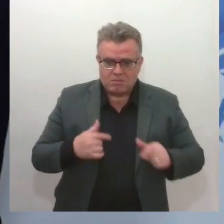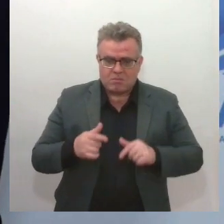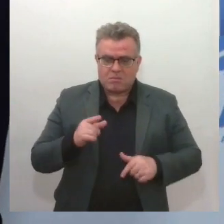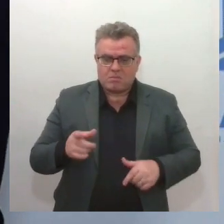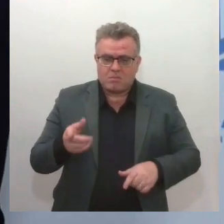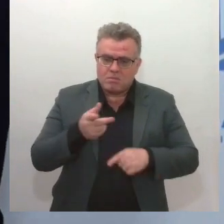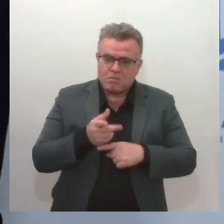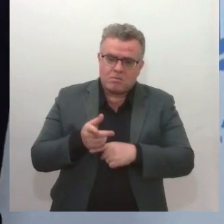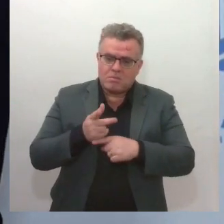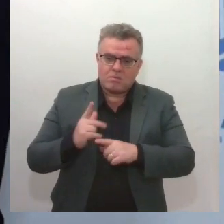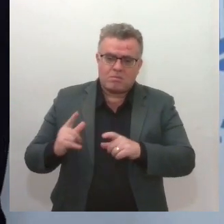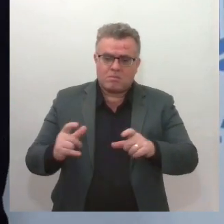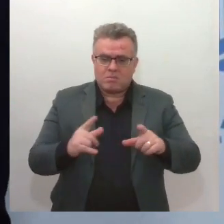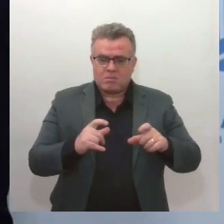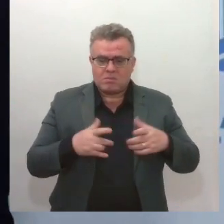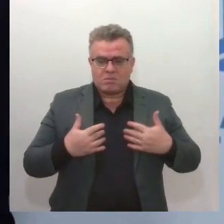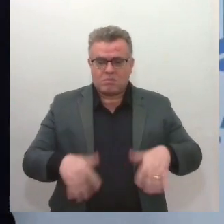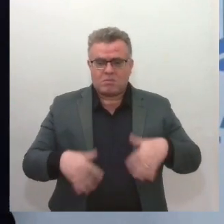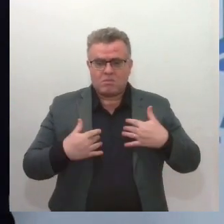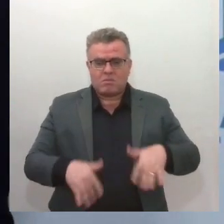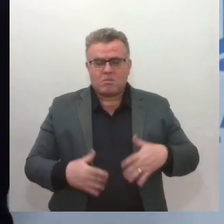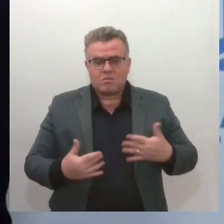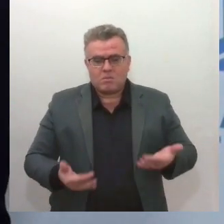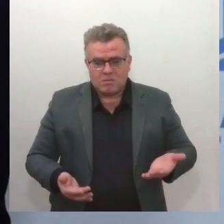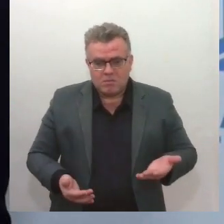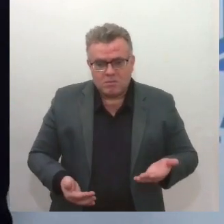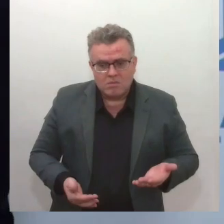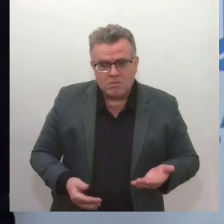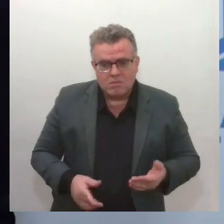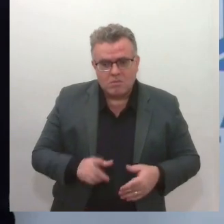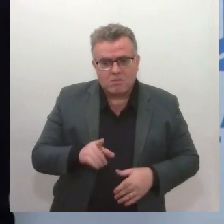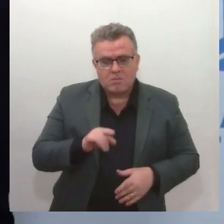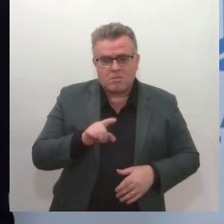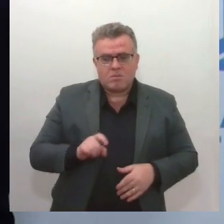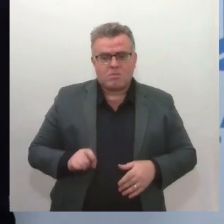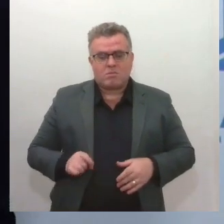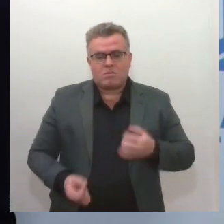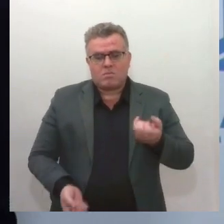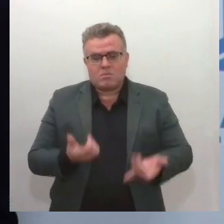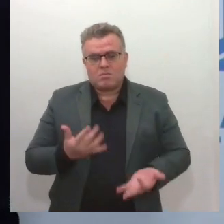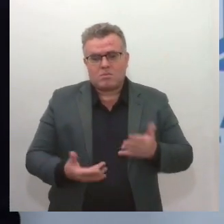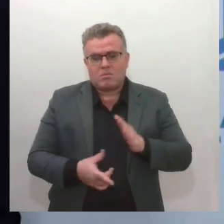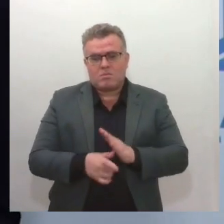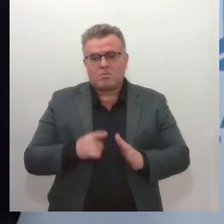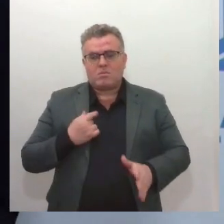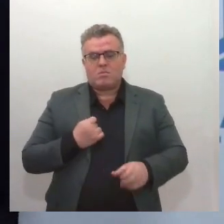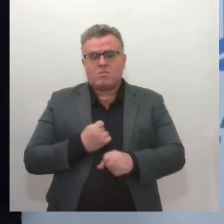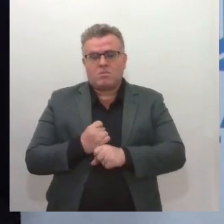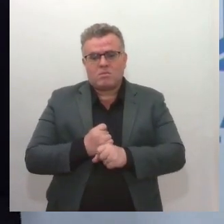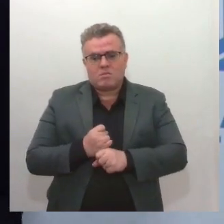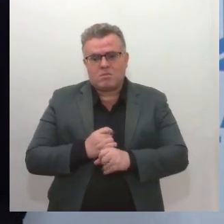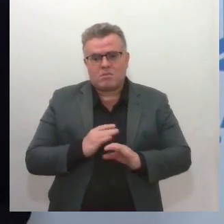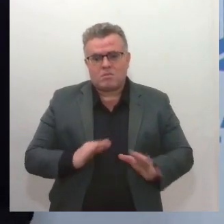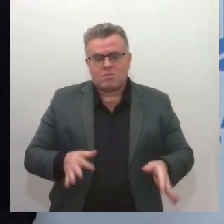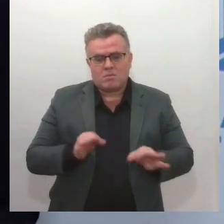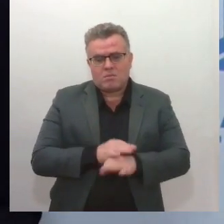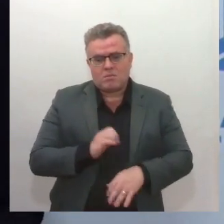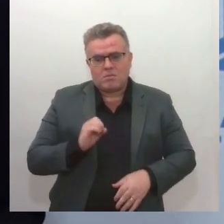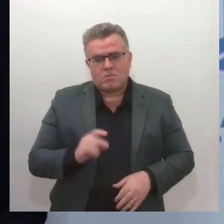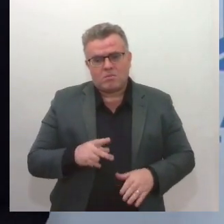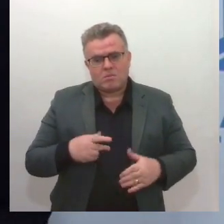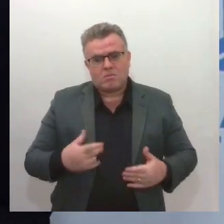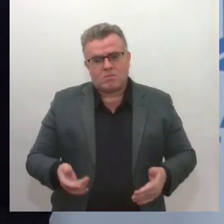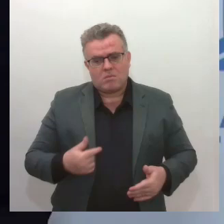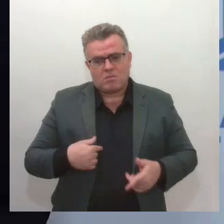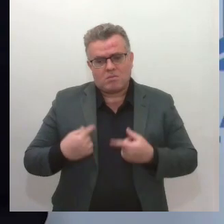no meio da cidade, lixo sendo queimado, coisa que já não ocorria há muito tempo. Tentam de toda maneira colocar a culpa nessa gestão